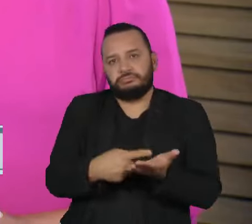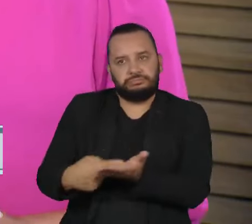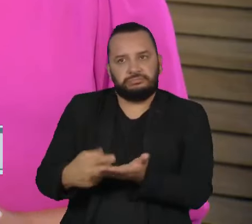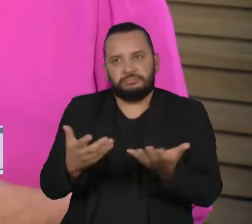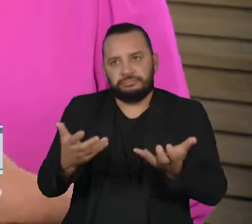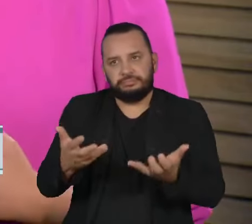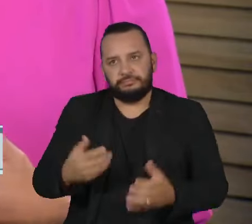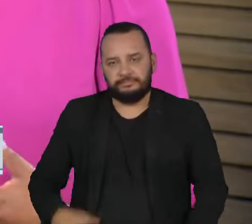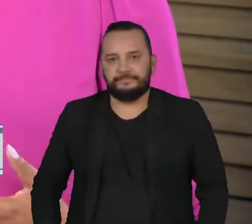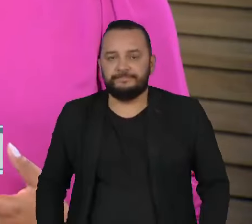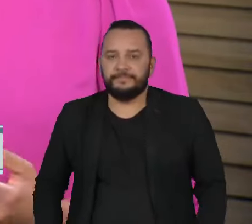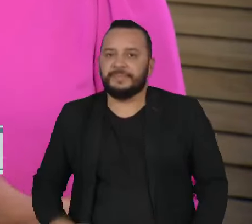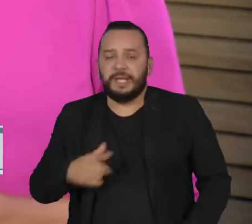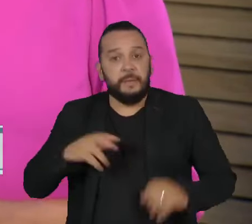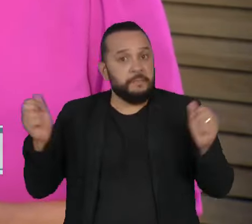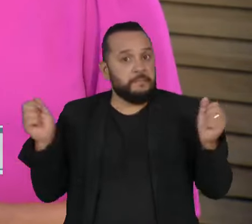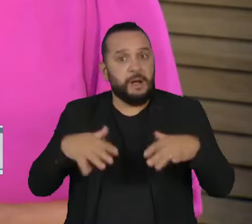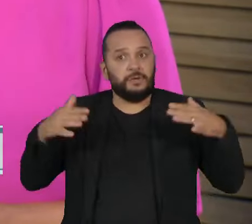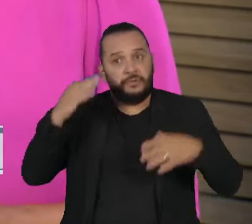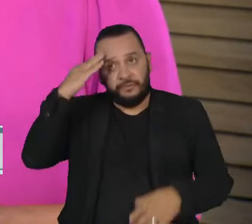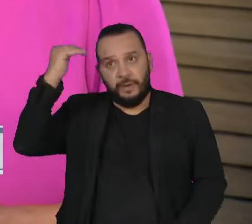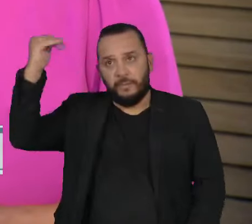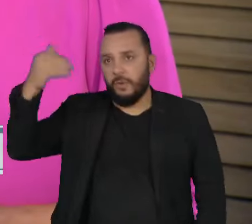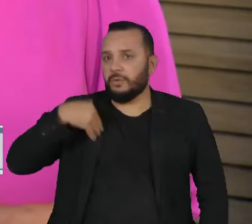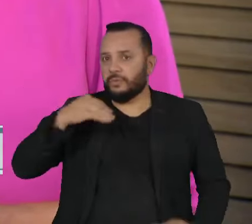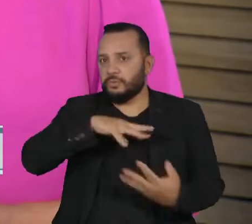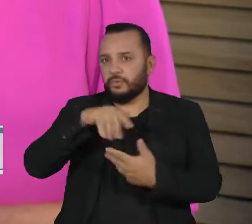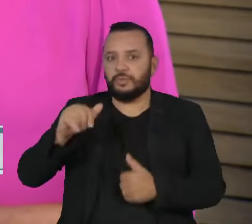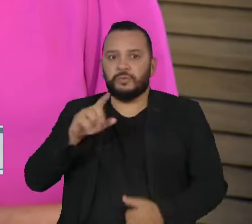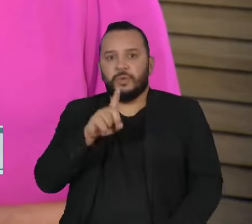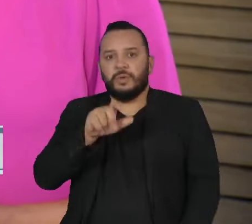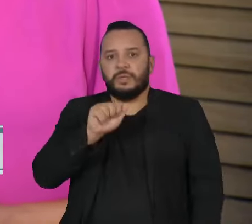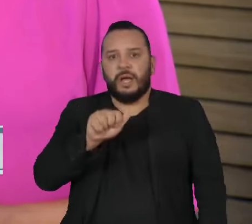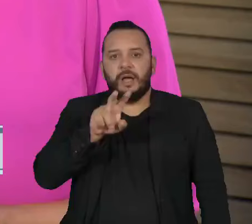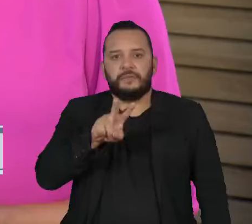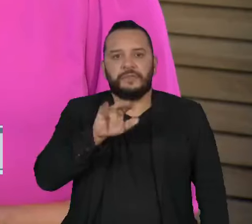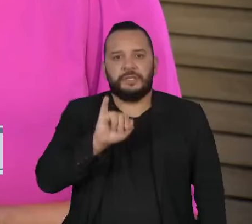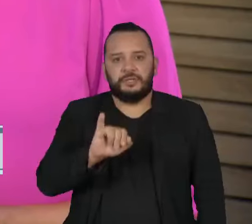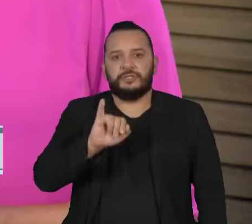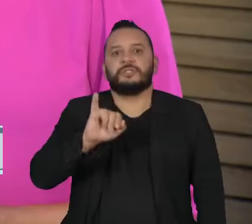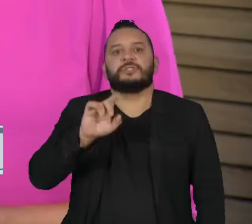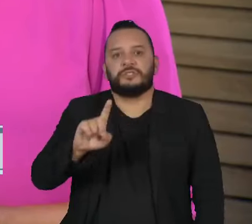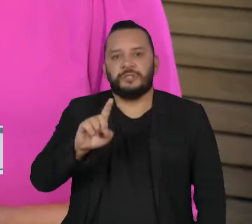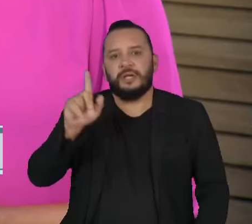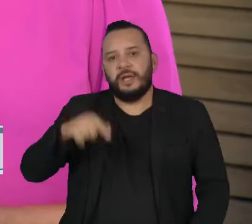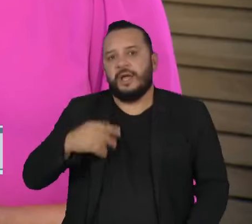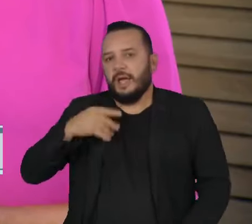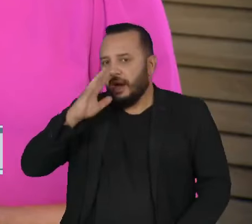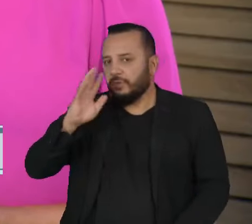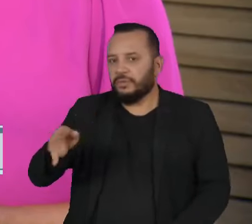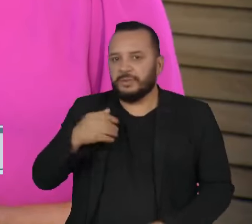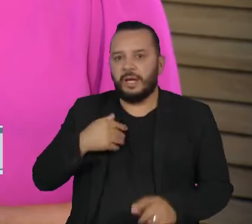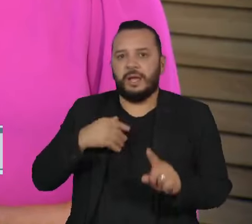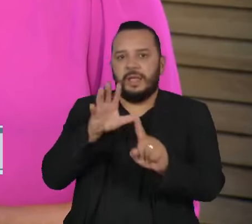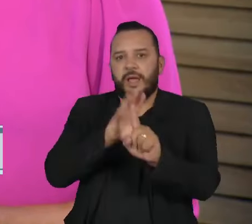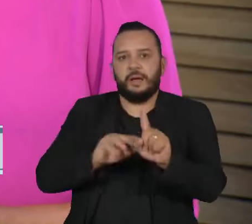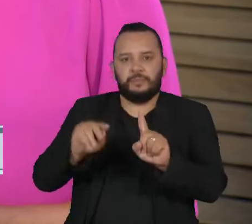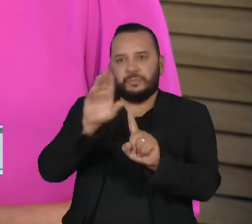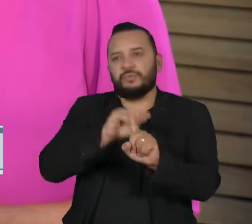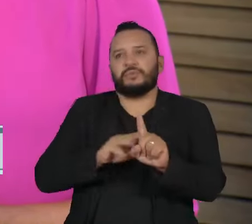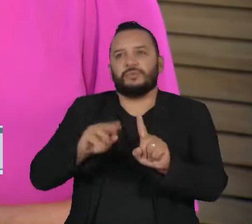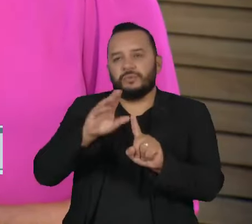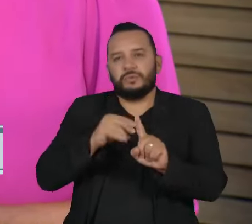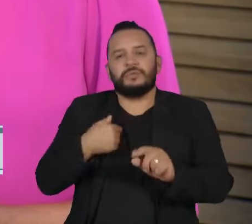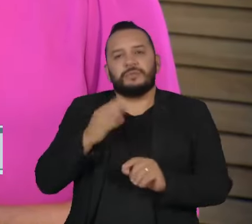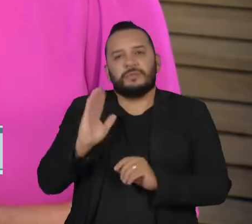um dos mágicos ilusionistas mais famosos do mundo David Copperfield é acusado de abuso e importunação sexual por